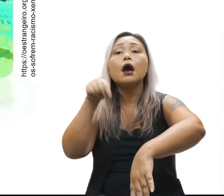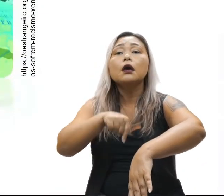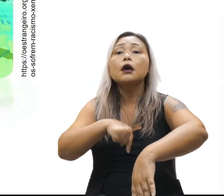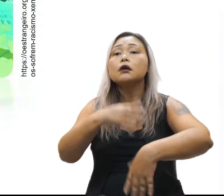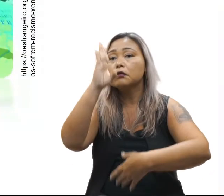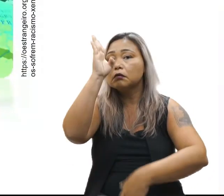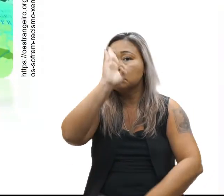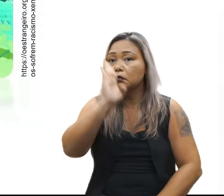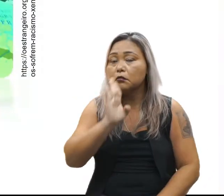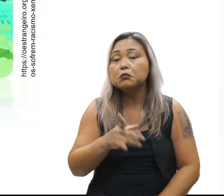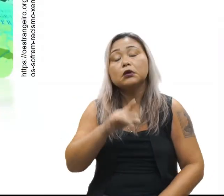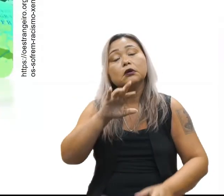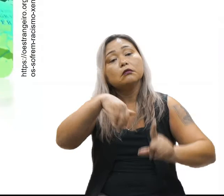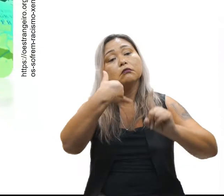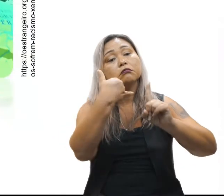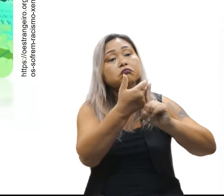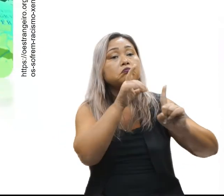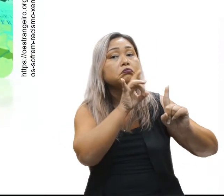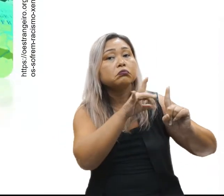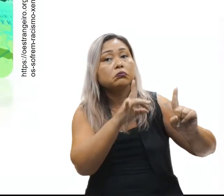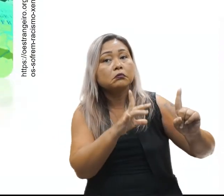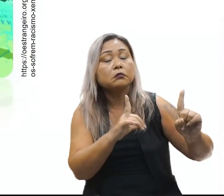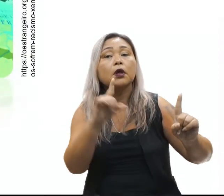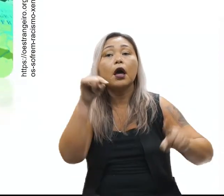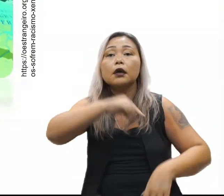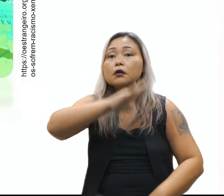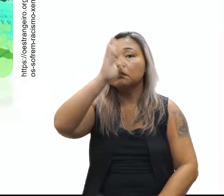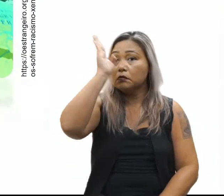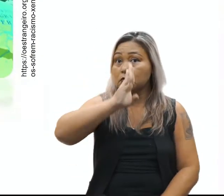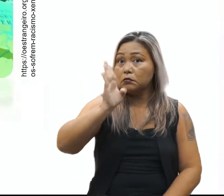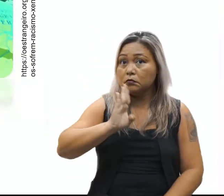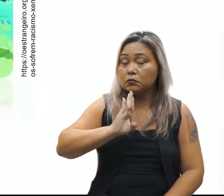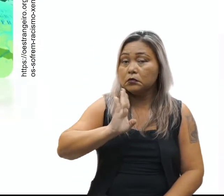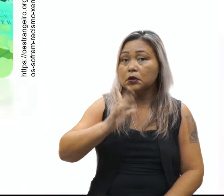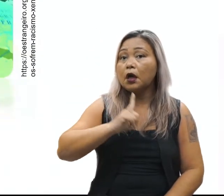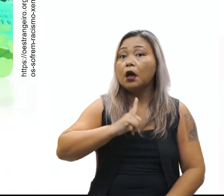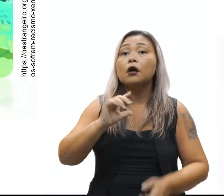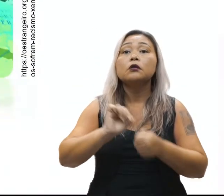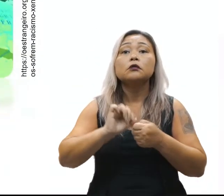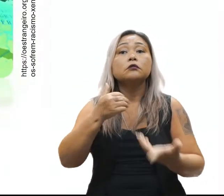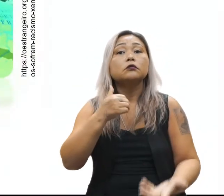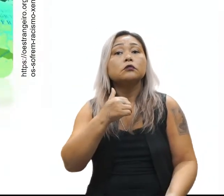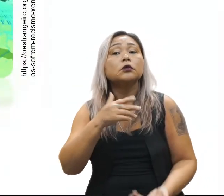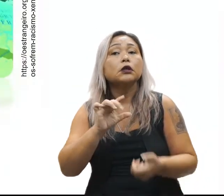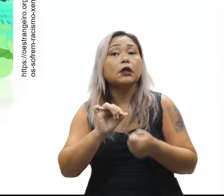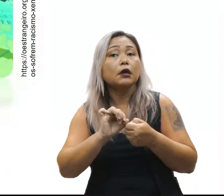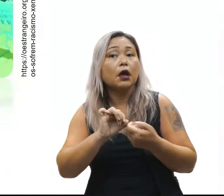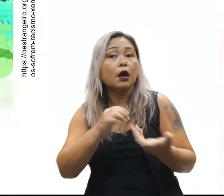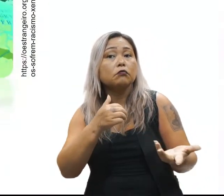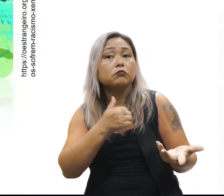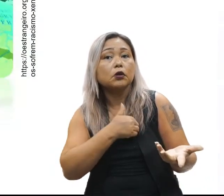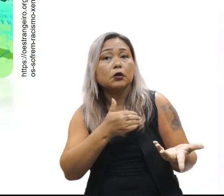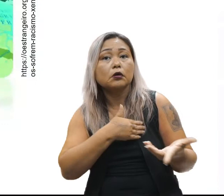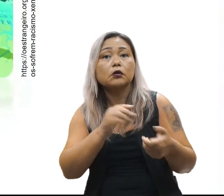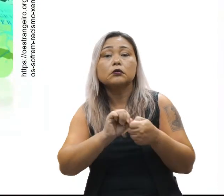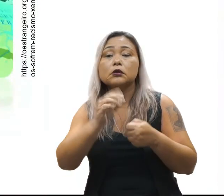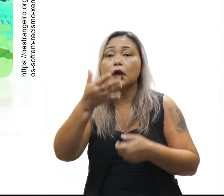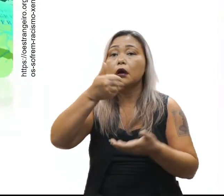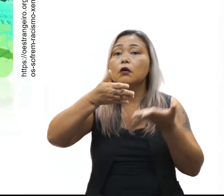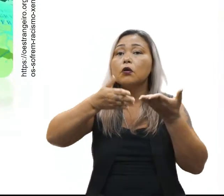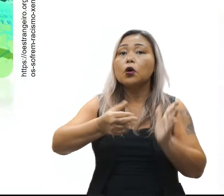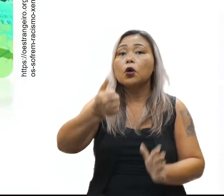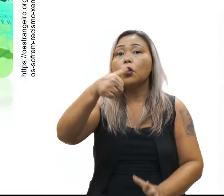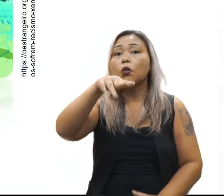a xenofobia, né? Então, no Brasil, a gente tem um exemplo da discriminação sofrida pelos nordestinos no